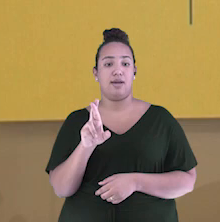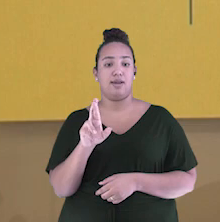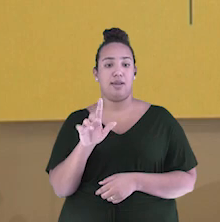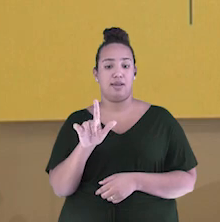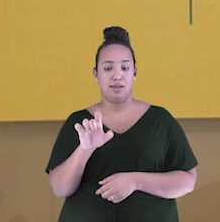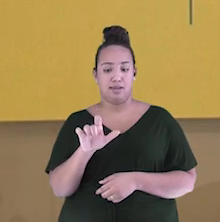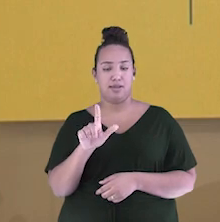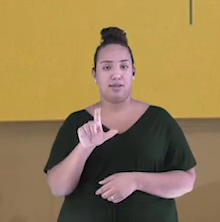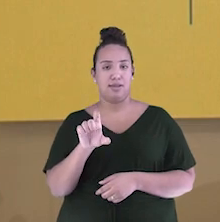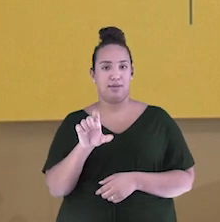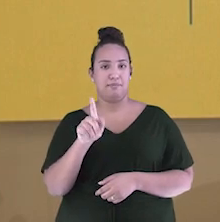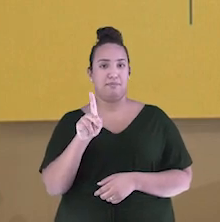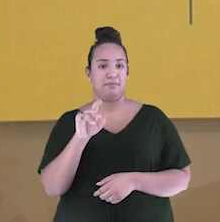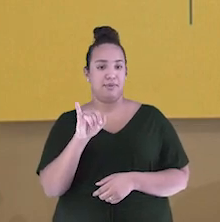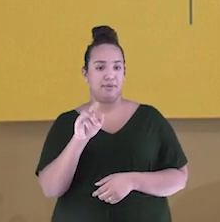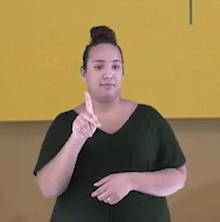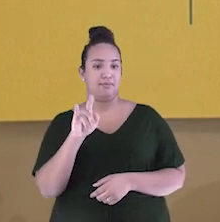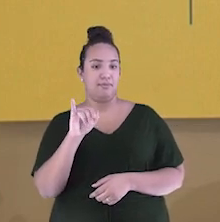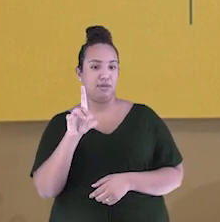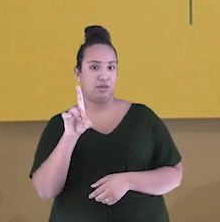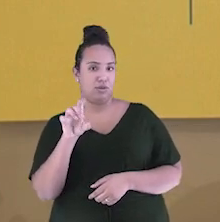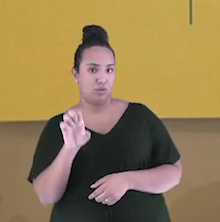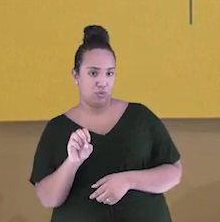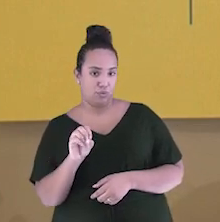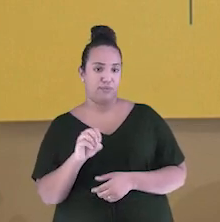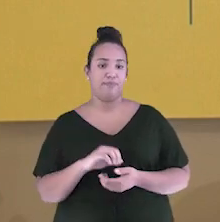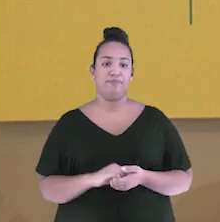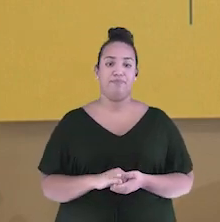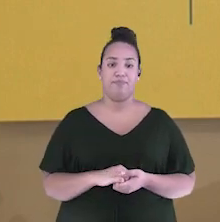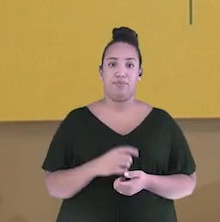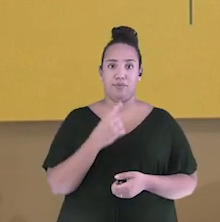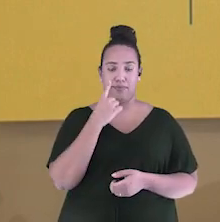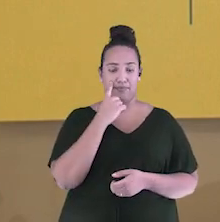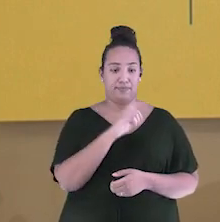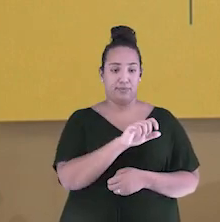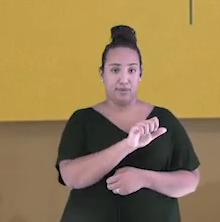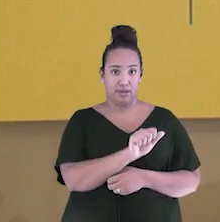separação silábica destas palavras.